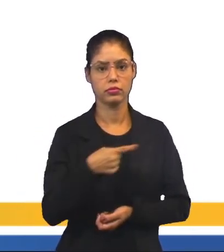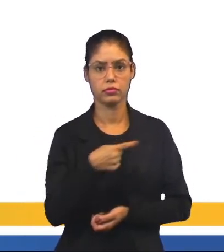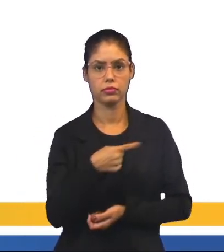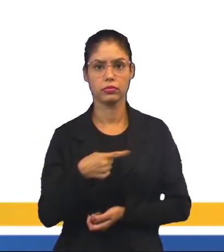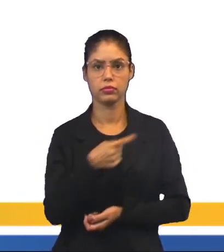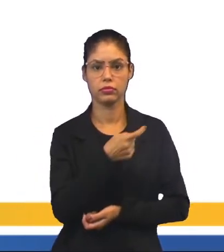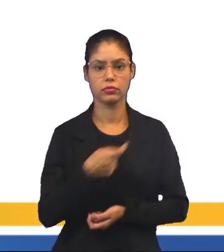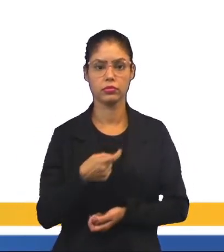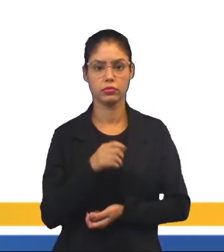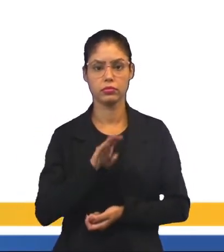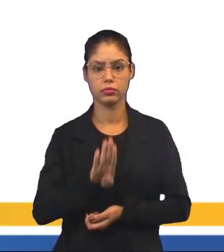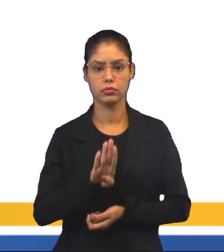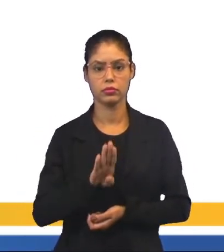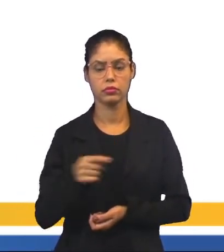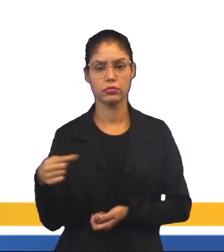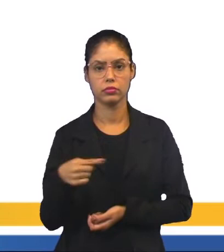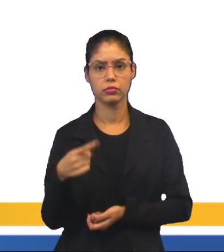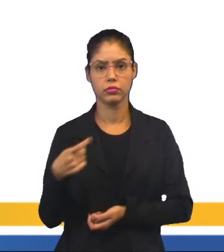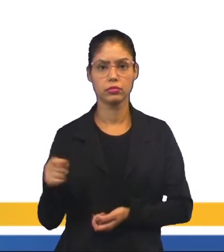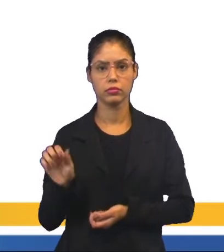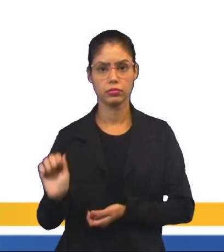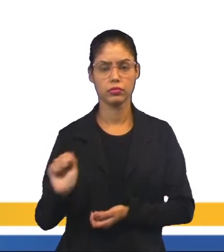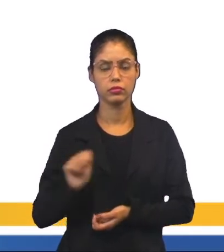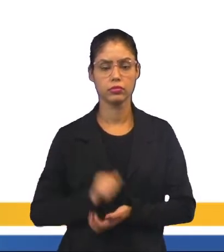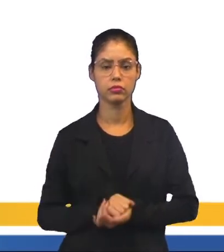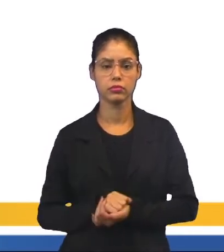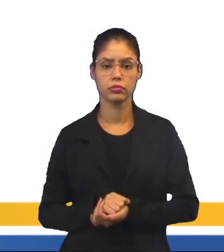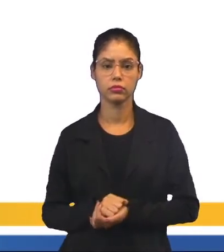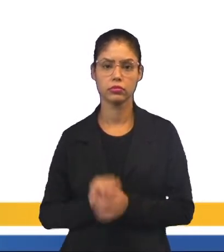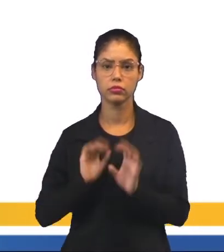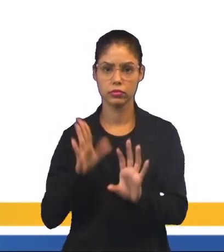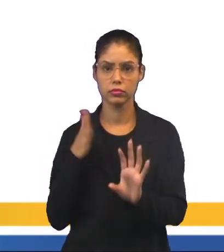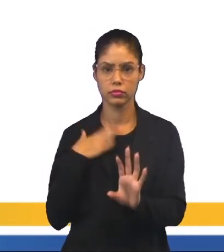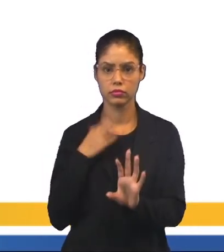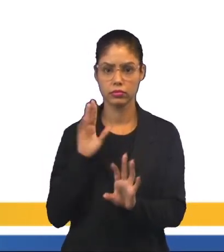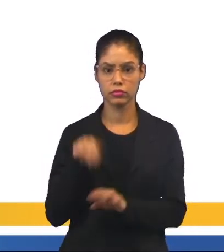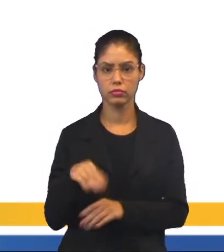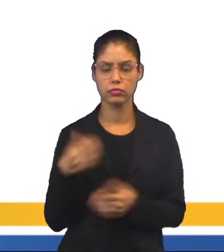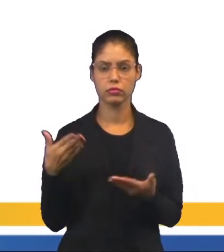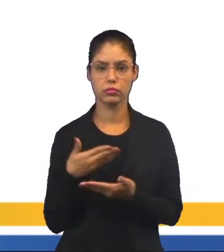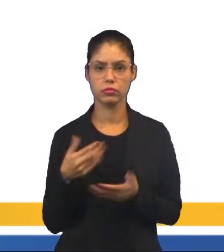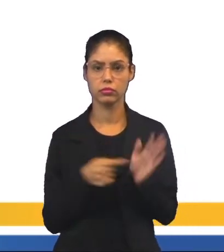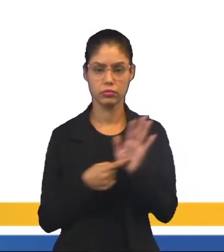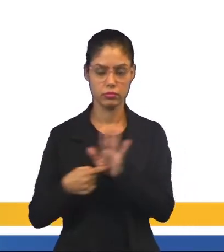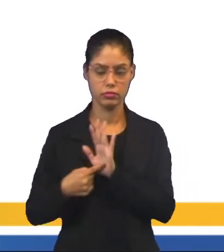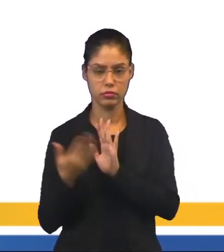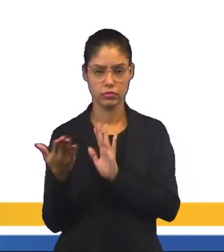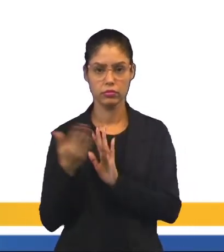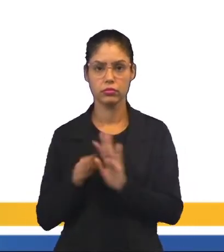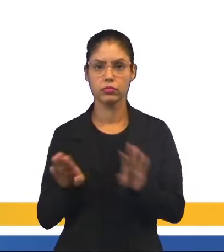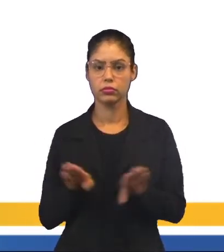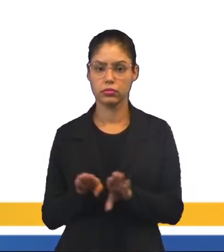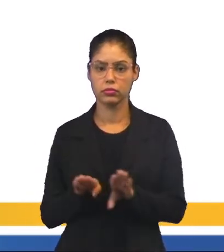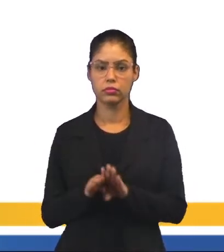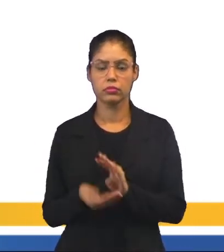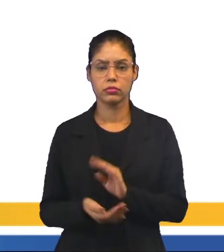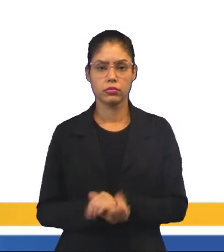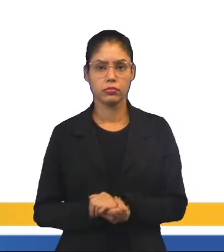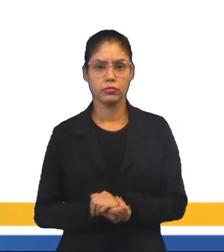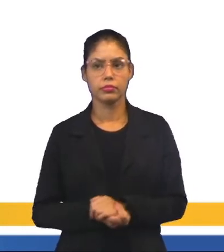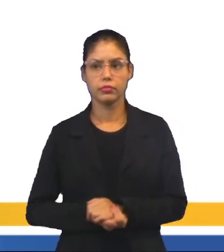A sobre xb menos xa. Então, meu M agora vai ser representado por esse aí também, tá?